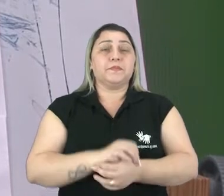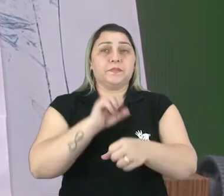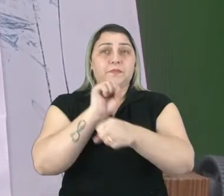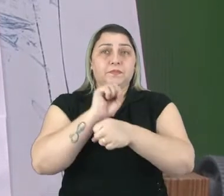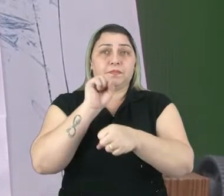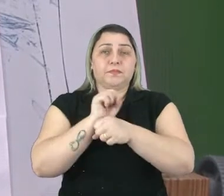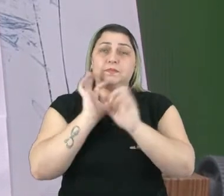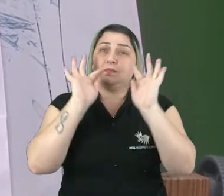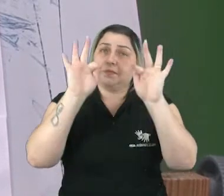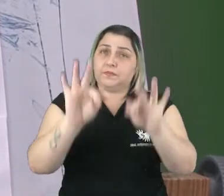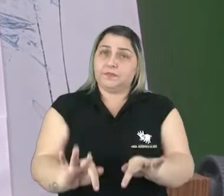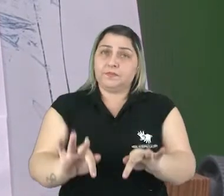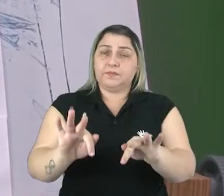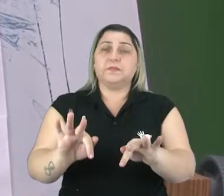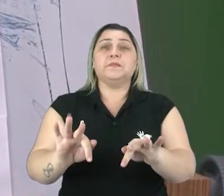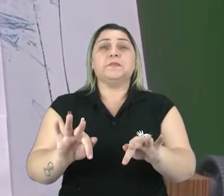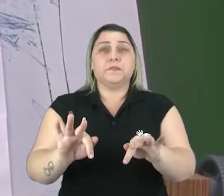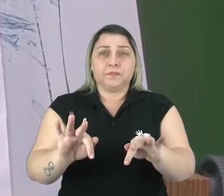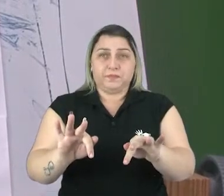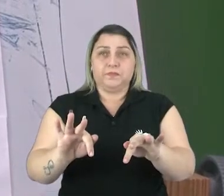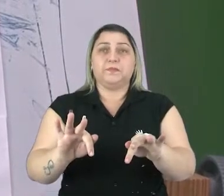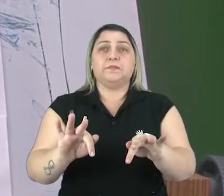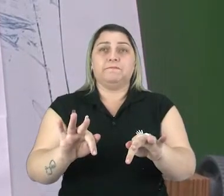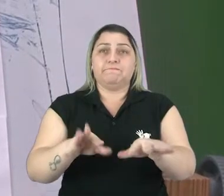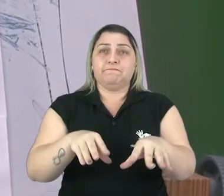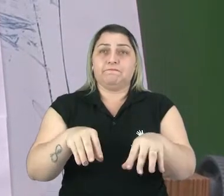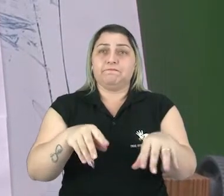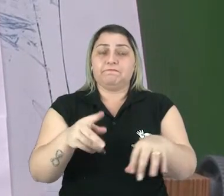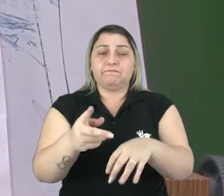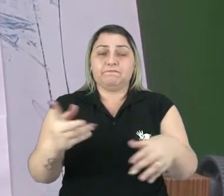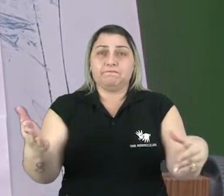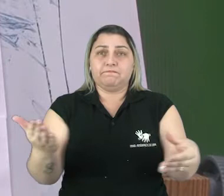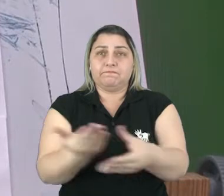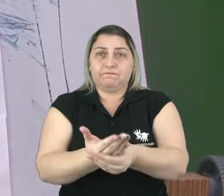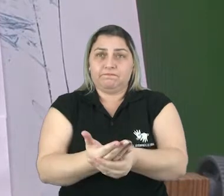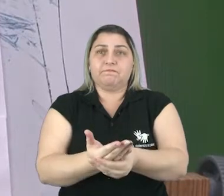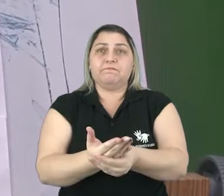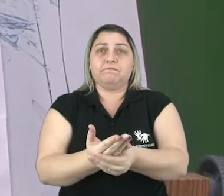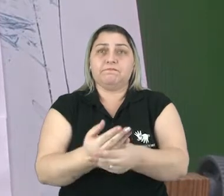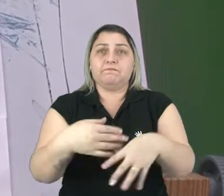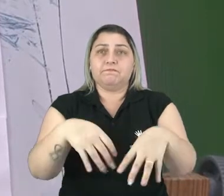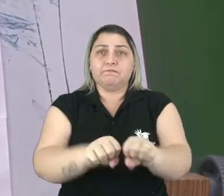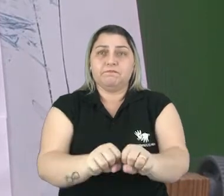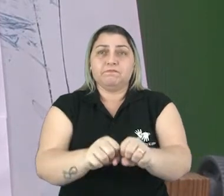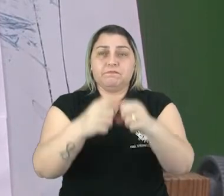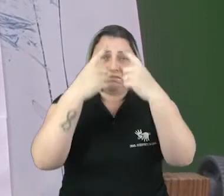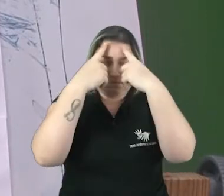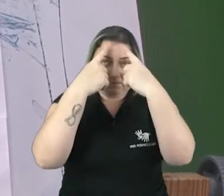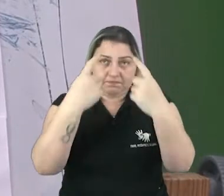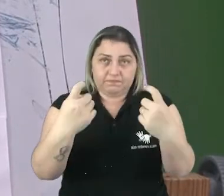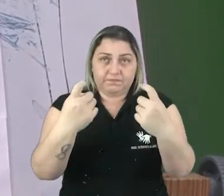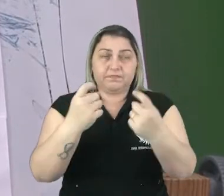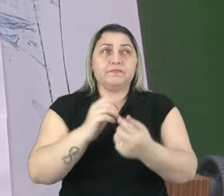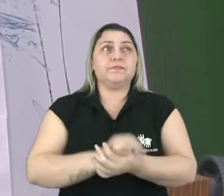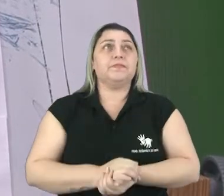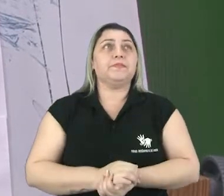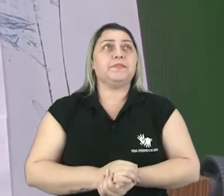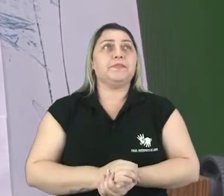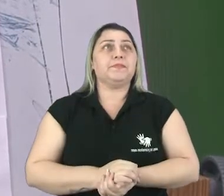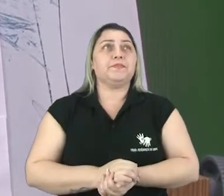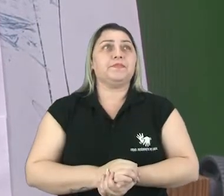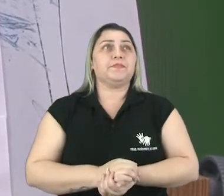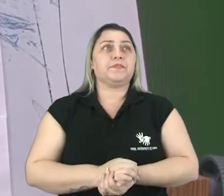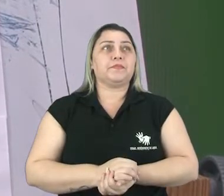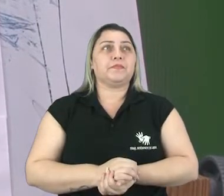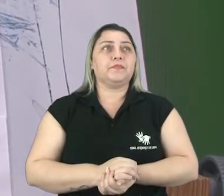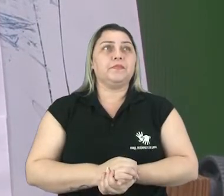aguardam a finalização do seu processo de demarcação, tá? Devido à violência, casos de violência aí, 25